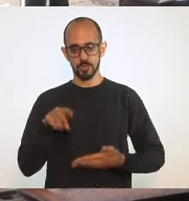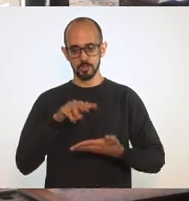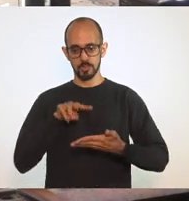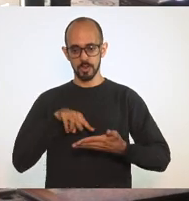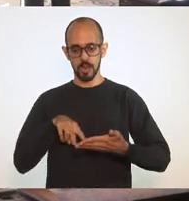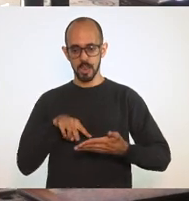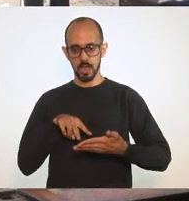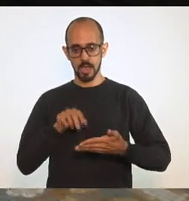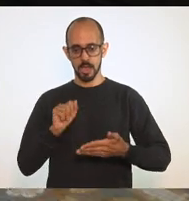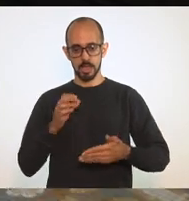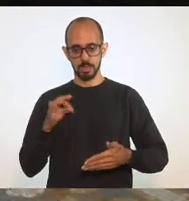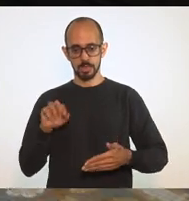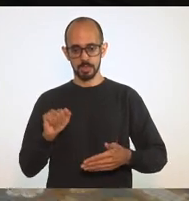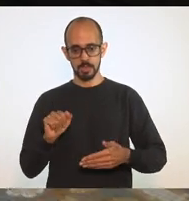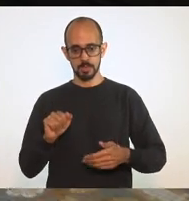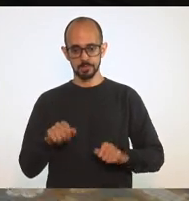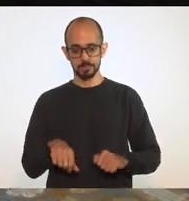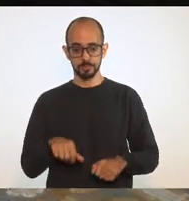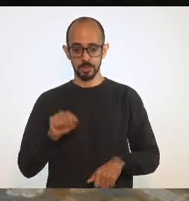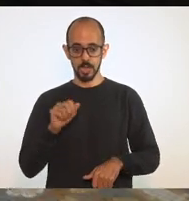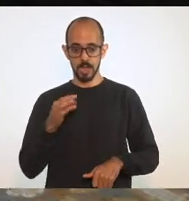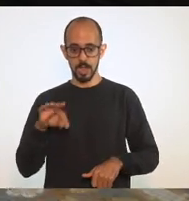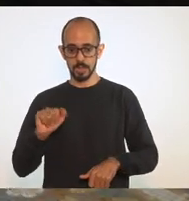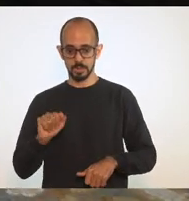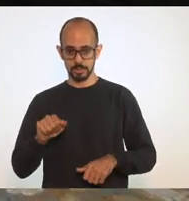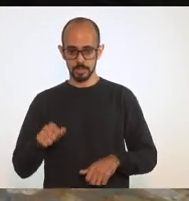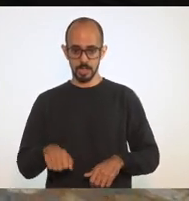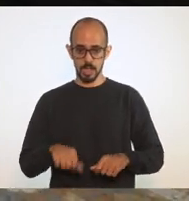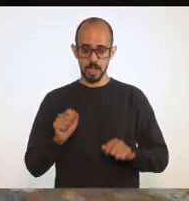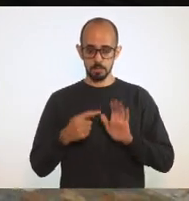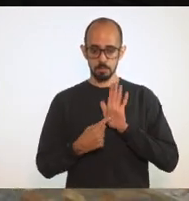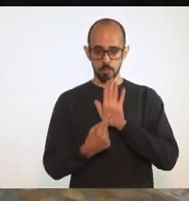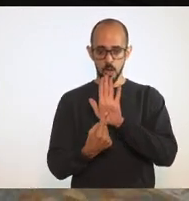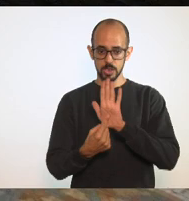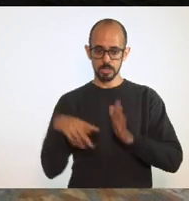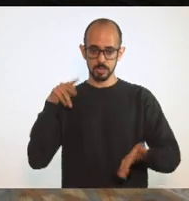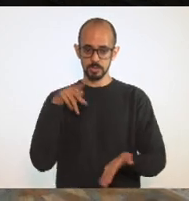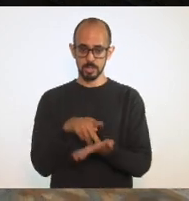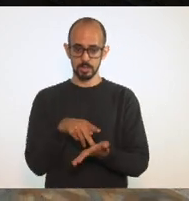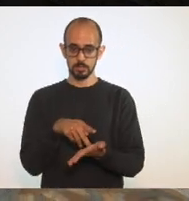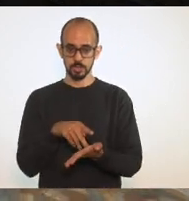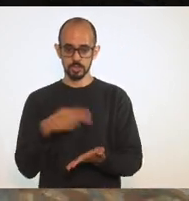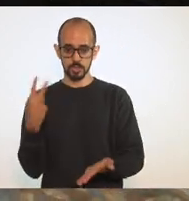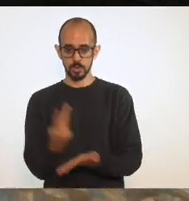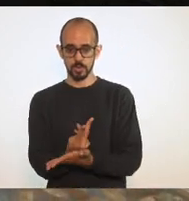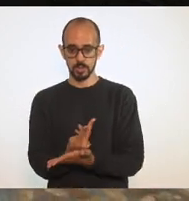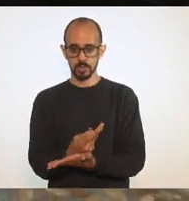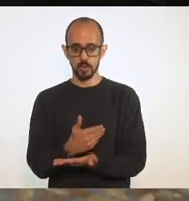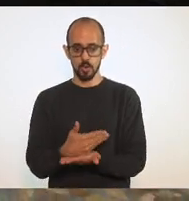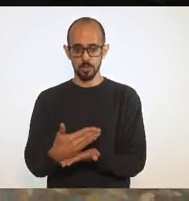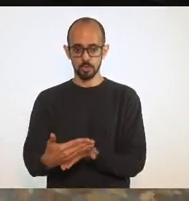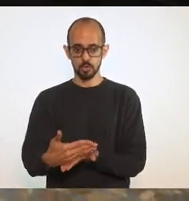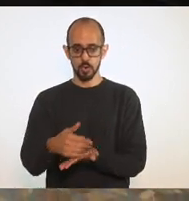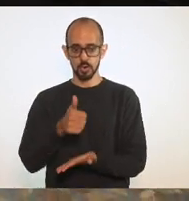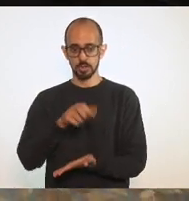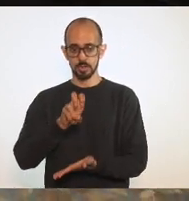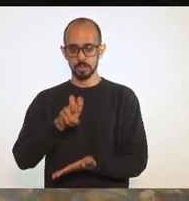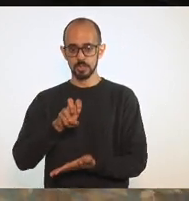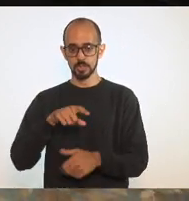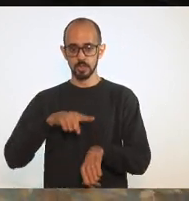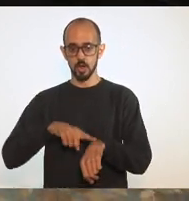A ata reflete com exatidão o ocorrido na 35ª sessão extraordinária, que, iniciada às